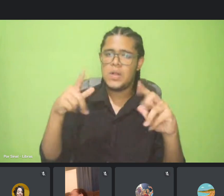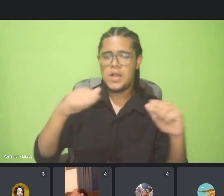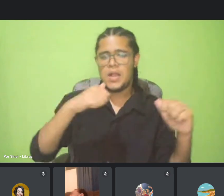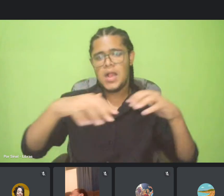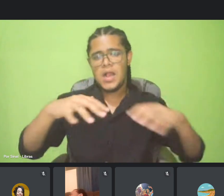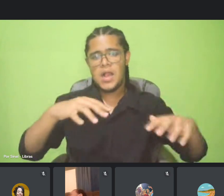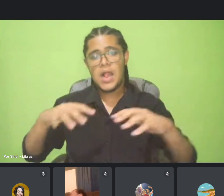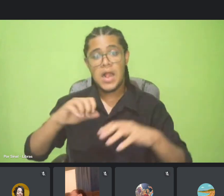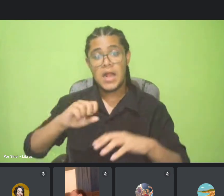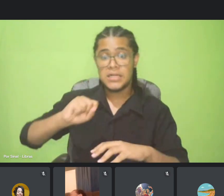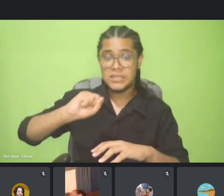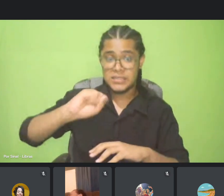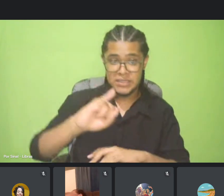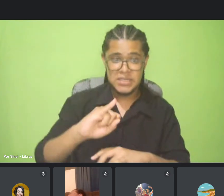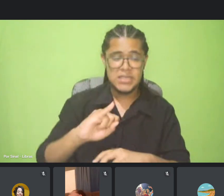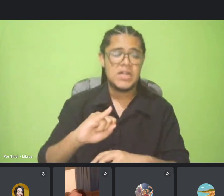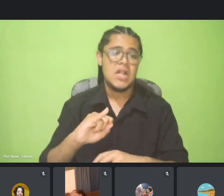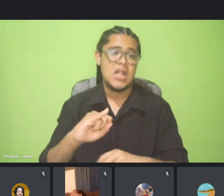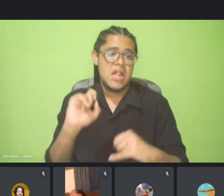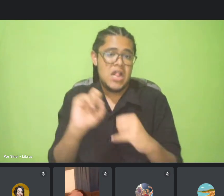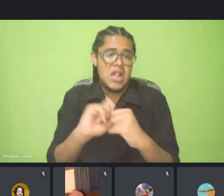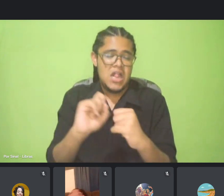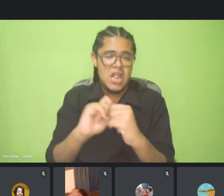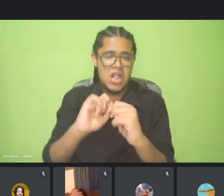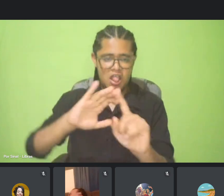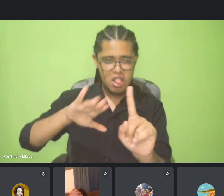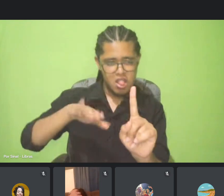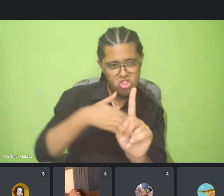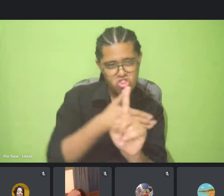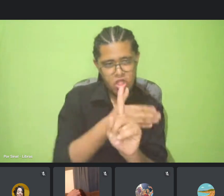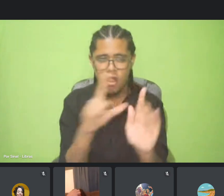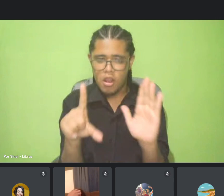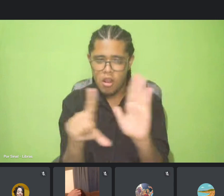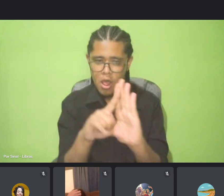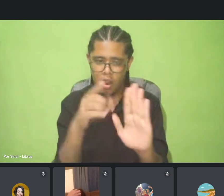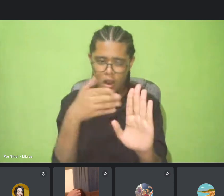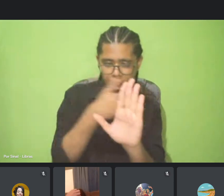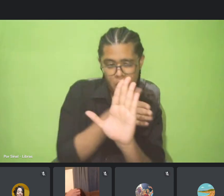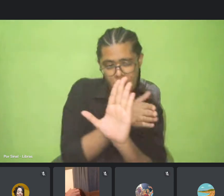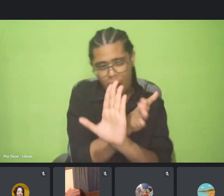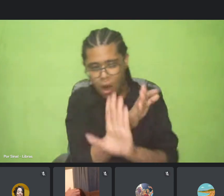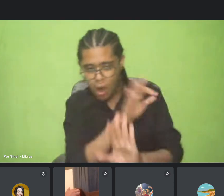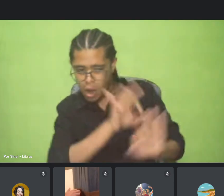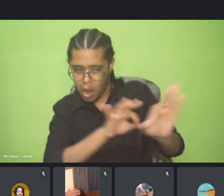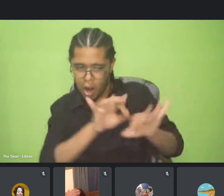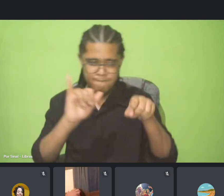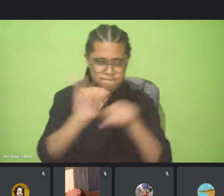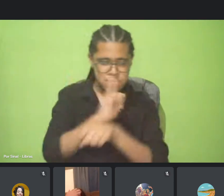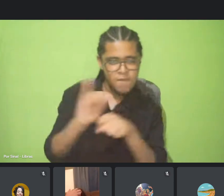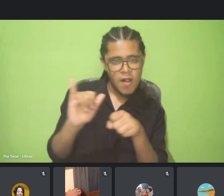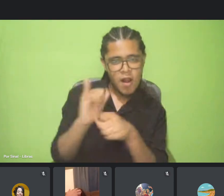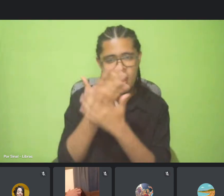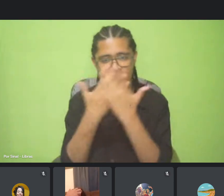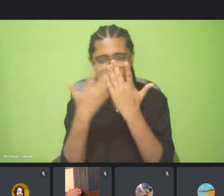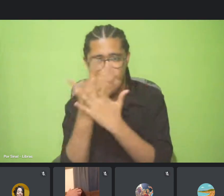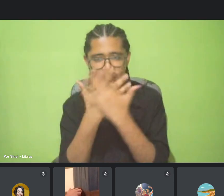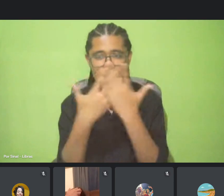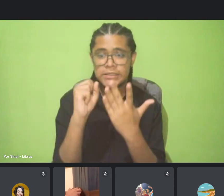faz isso, meu amigo Romulo, que pega uma pessoa que dribla, que mente, que pega um lugar que não é dela,